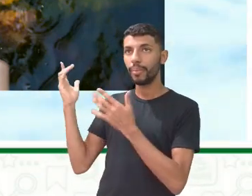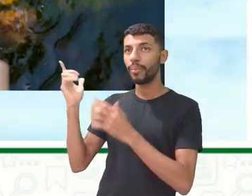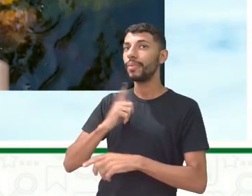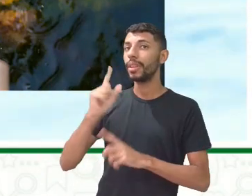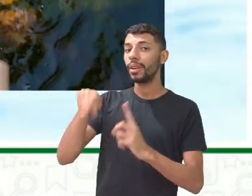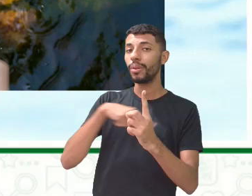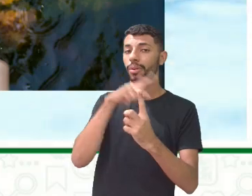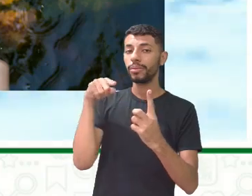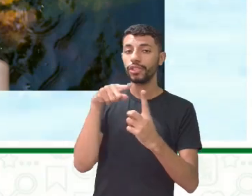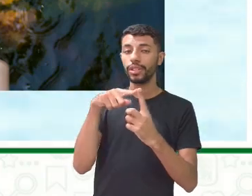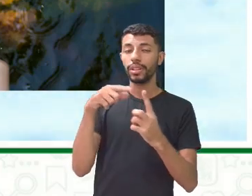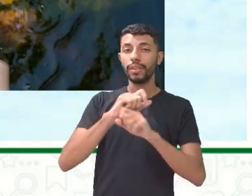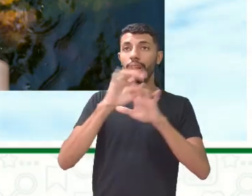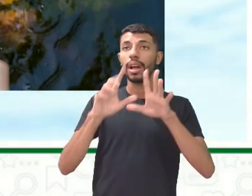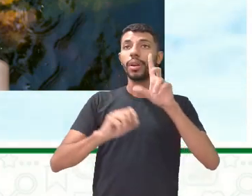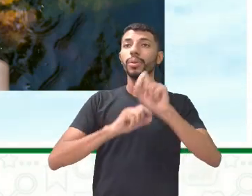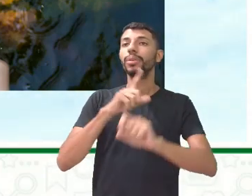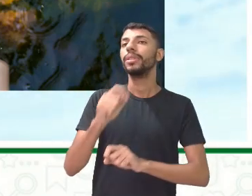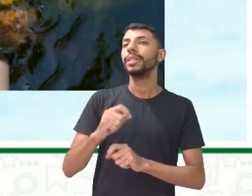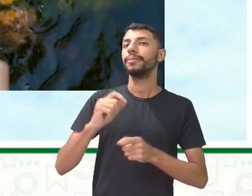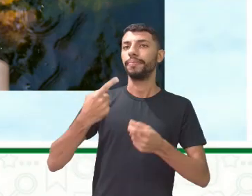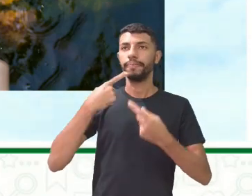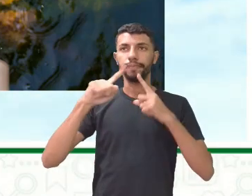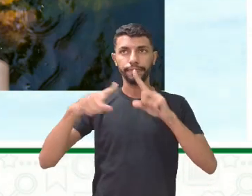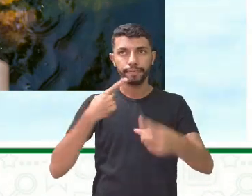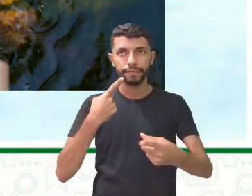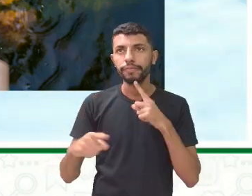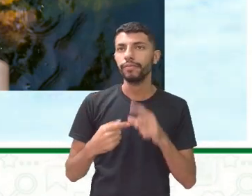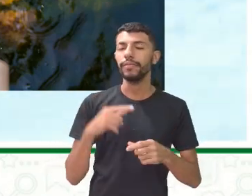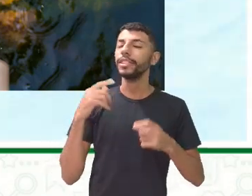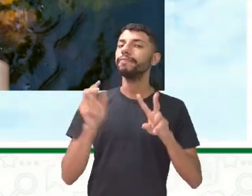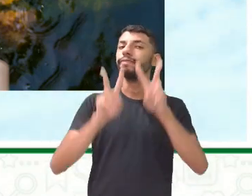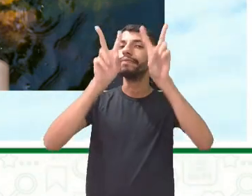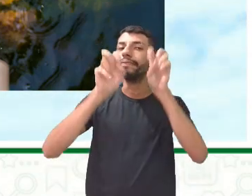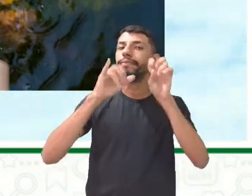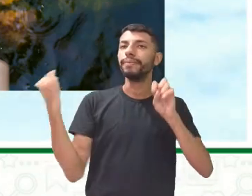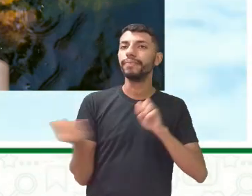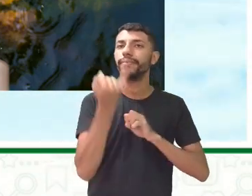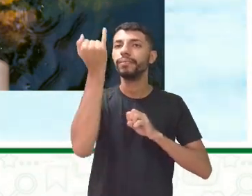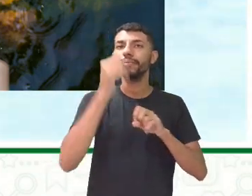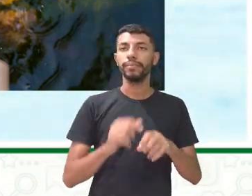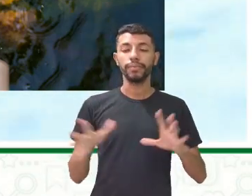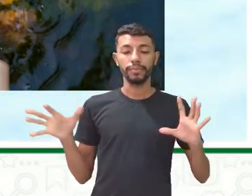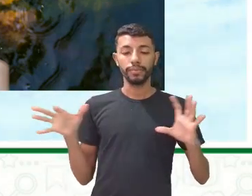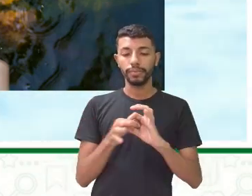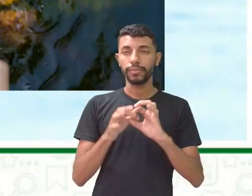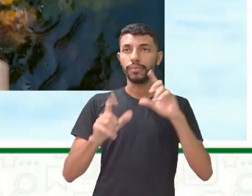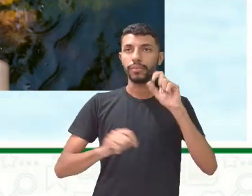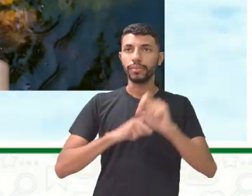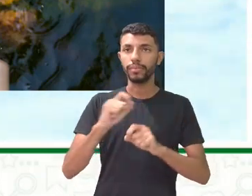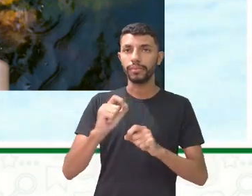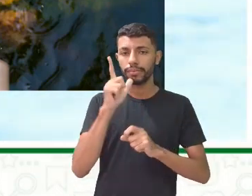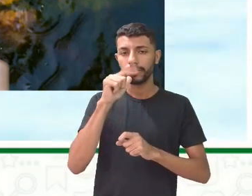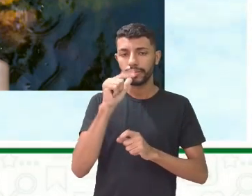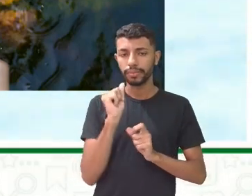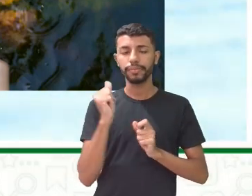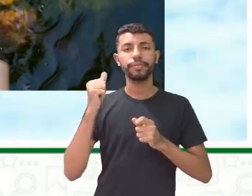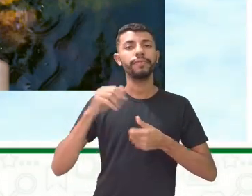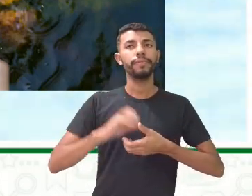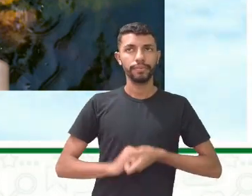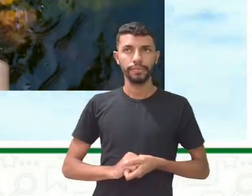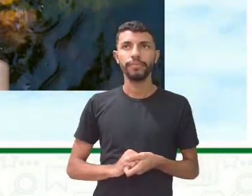um objetivo de colocar em discussão assuntos importantes sobre esse recurso, né,